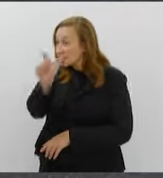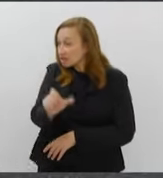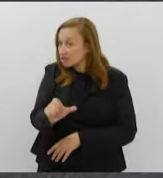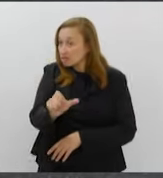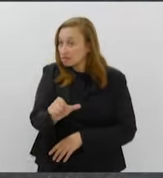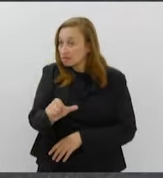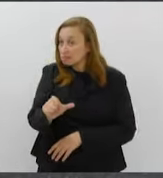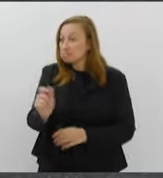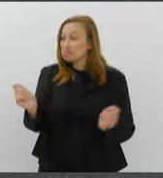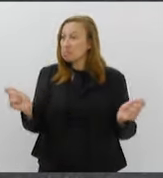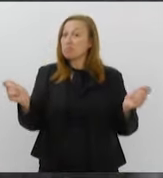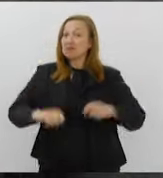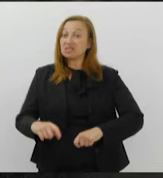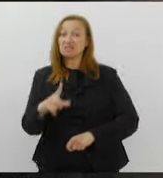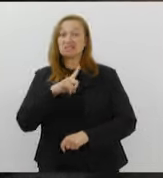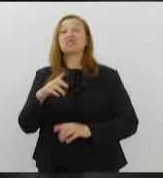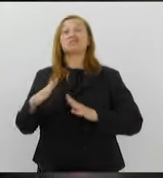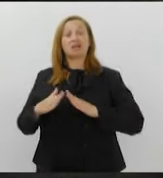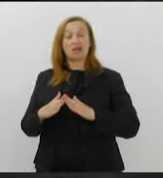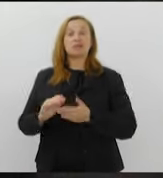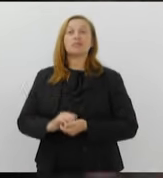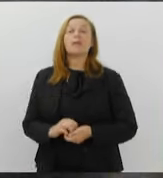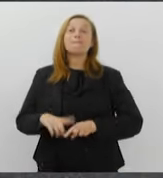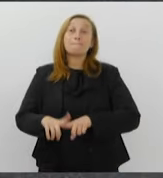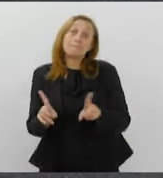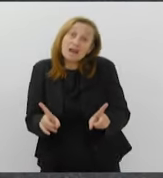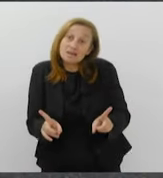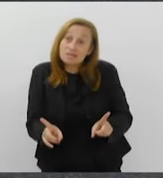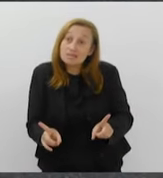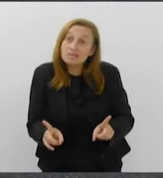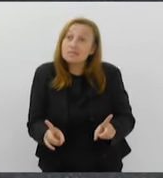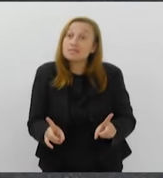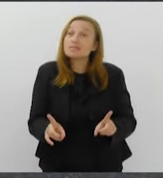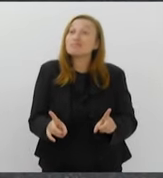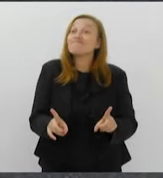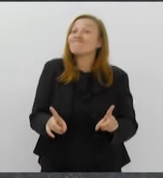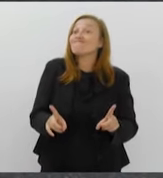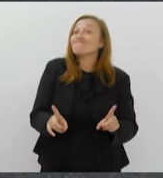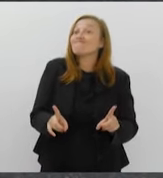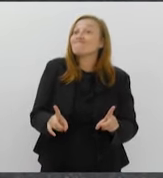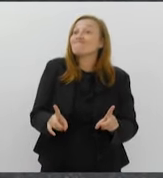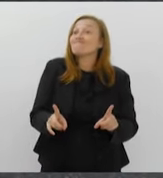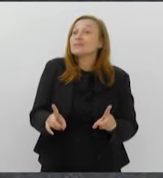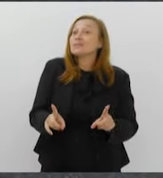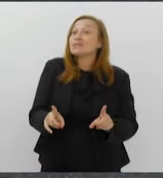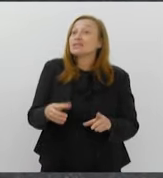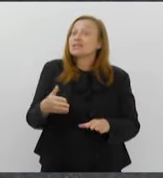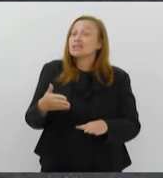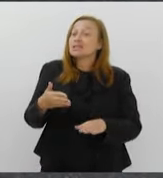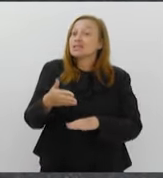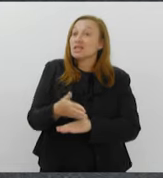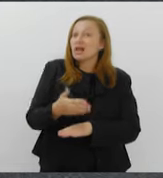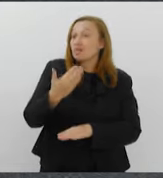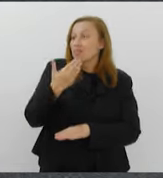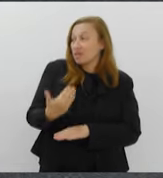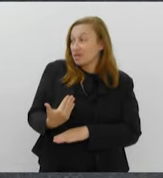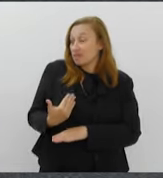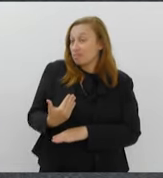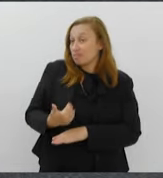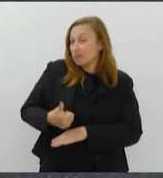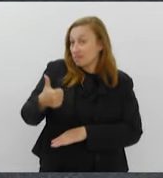super competentes aqui nesta casa, mas é questão aqui de ter chegado primeiro, de me pedir a condição de